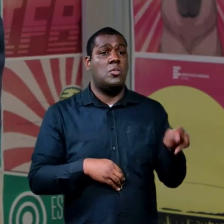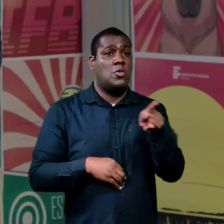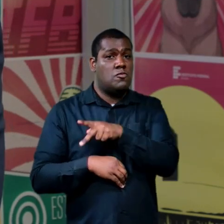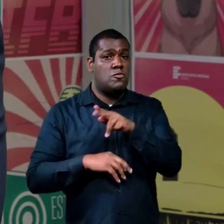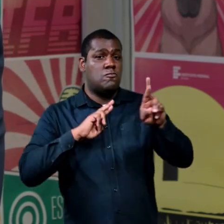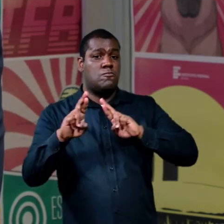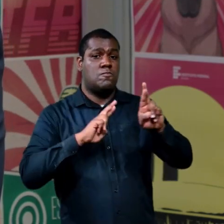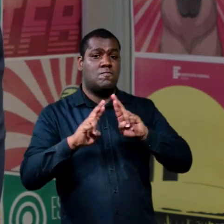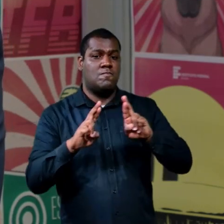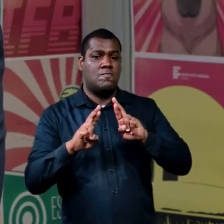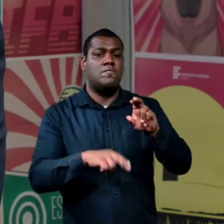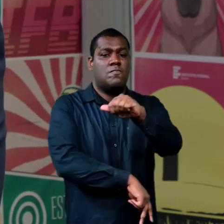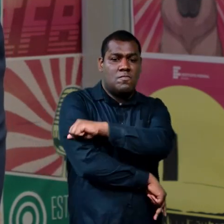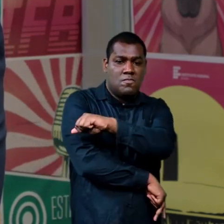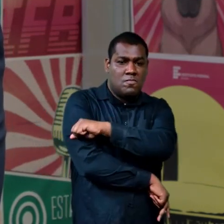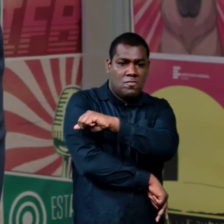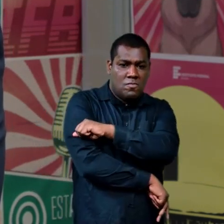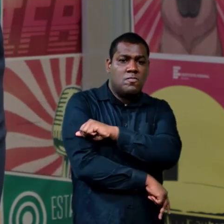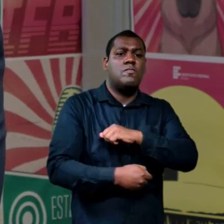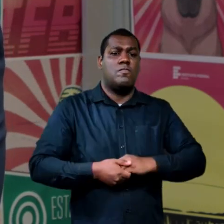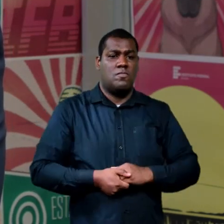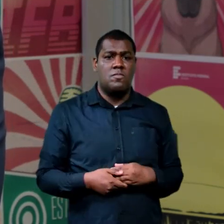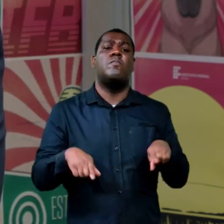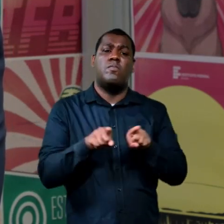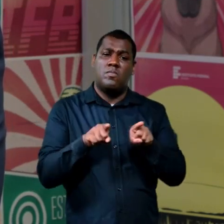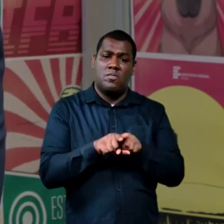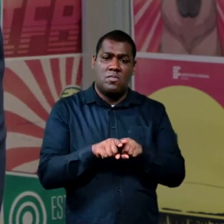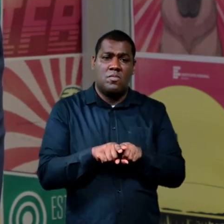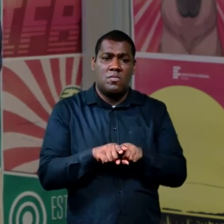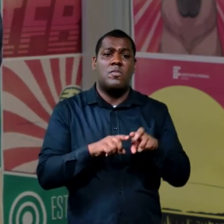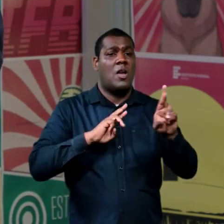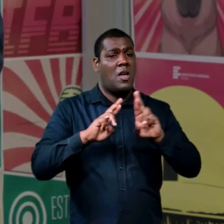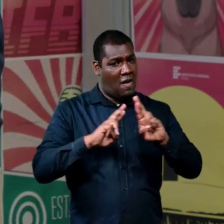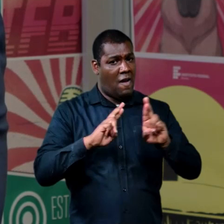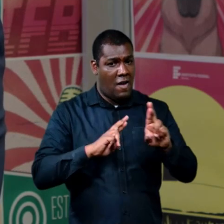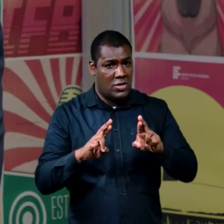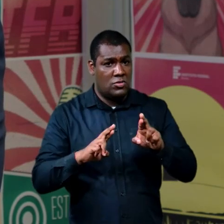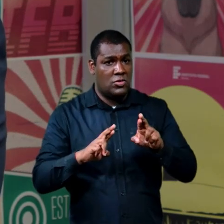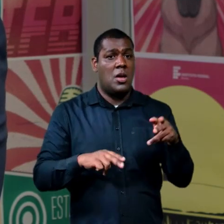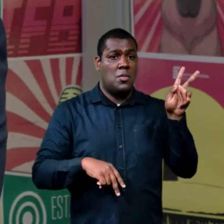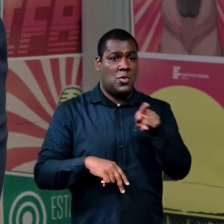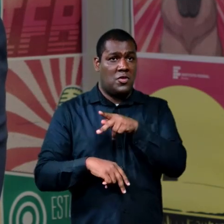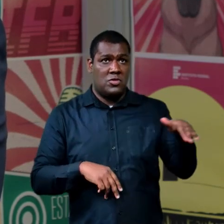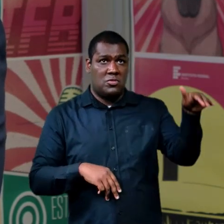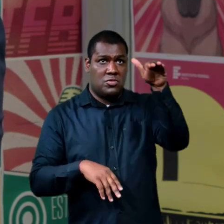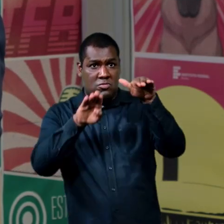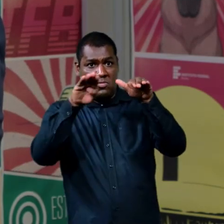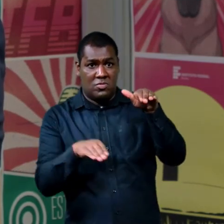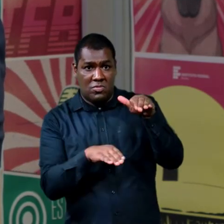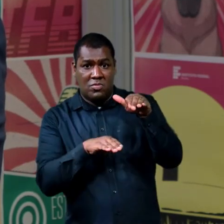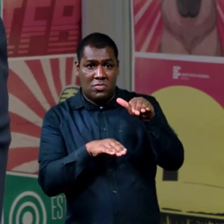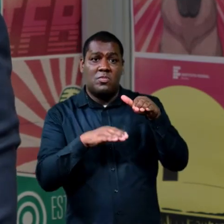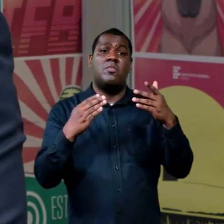é importante deixar muito claro, também é uma relação hierárquica. Então pode haver assédio sexual no